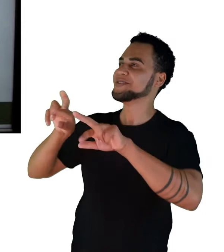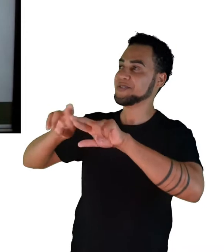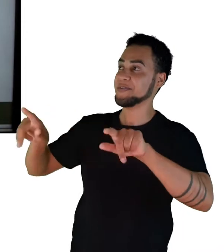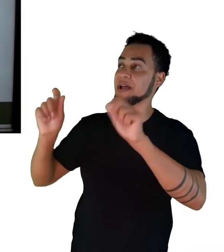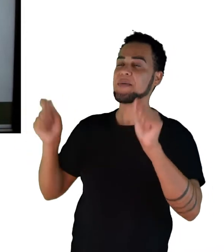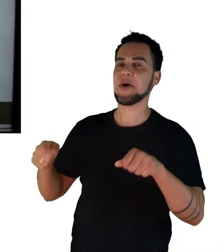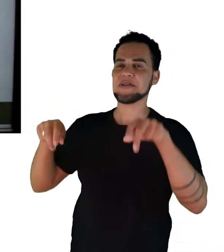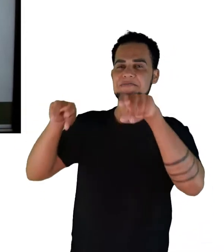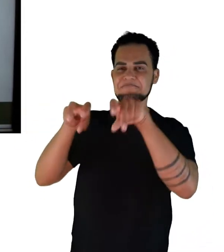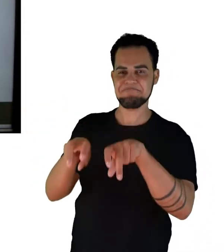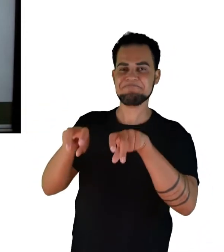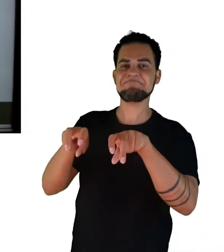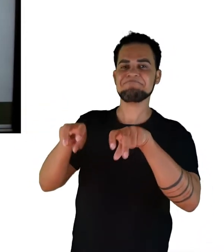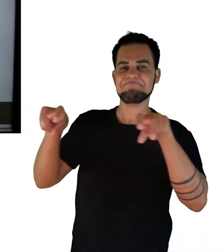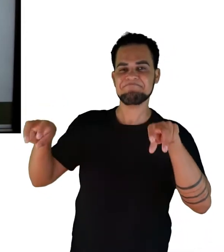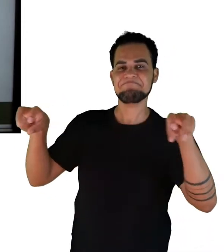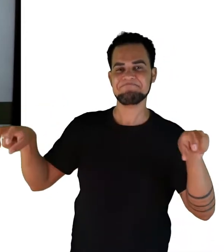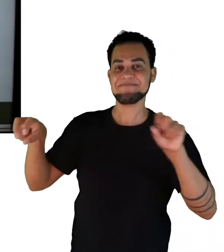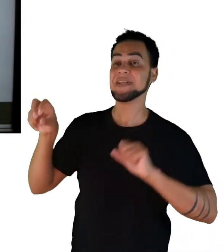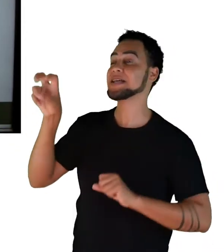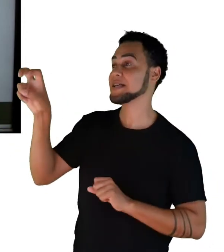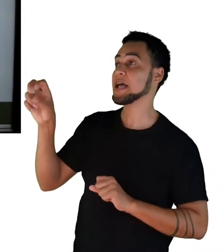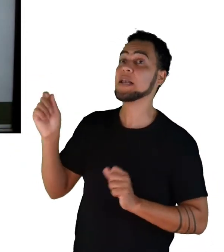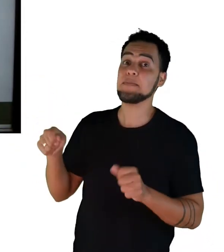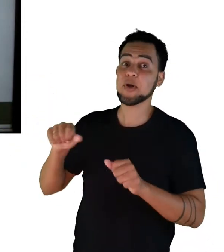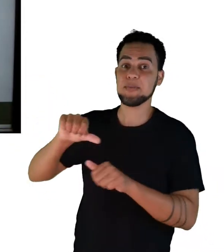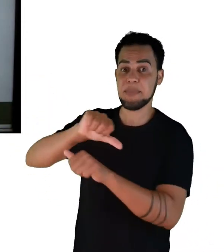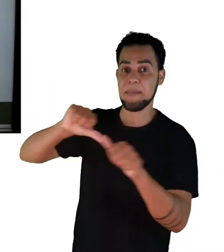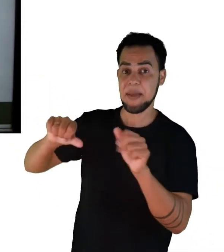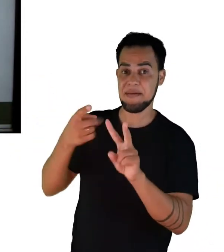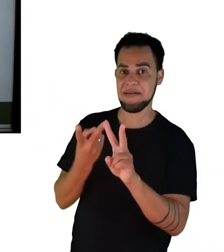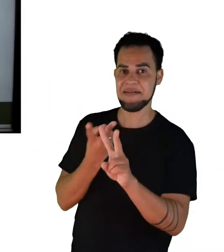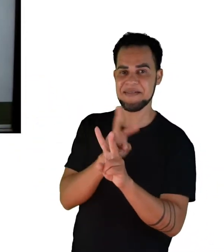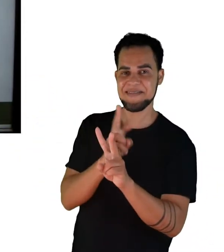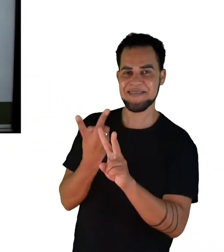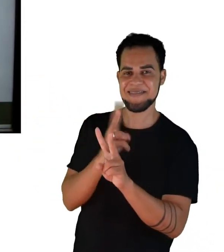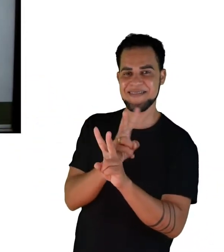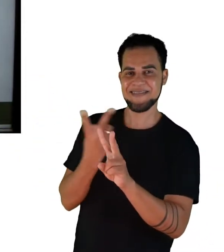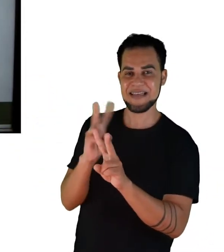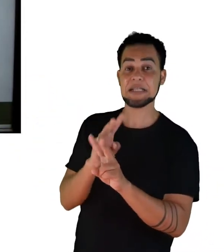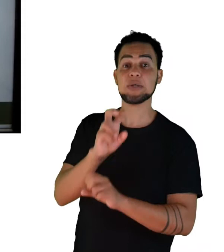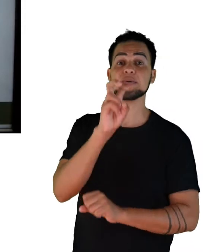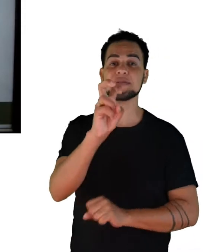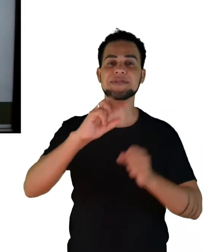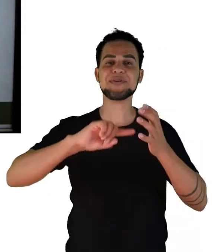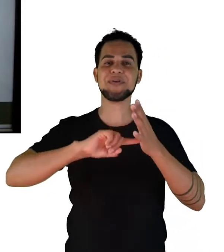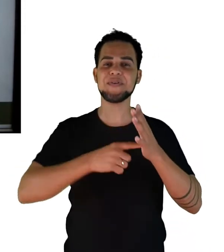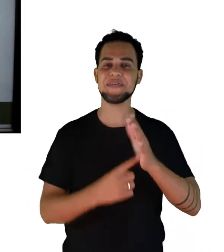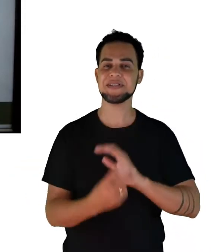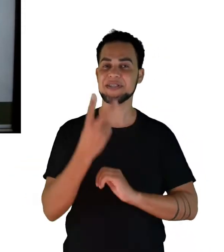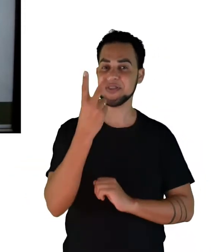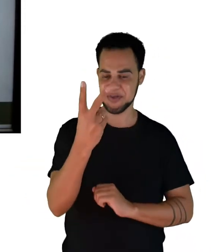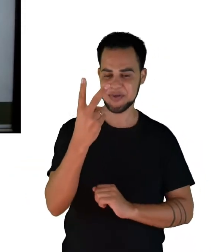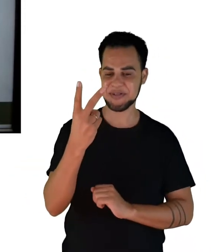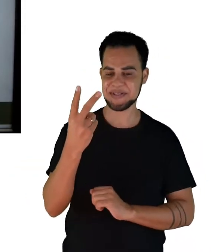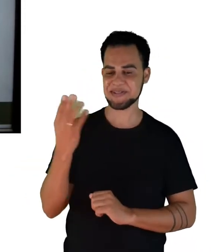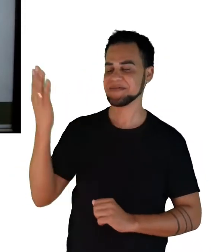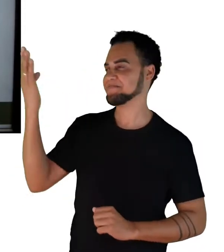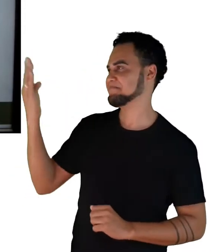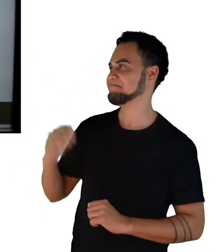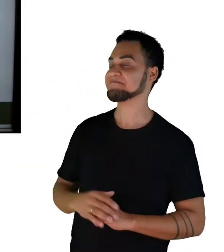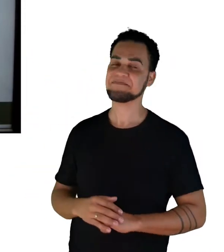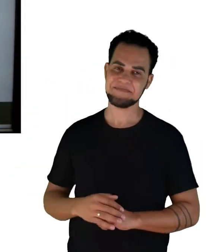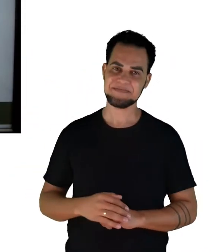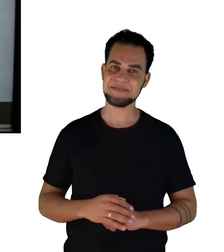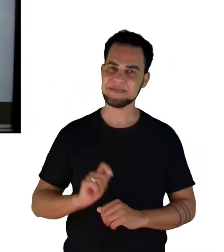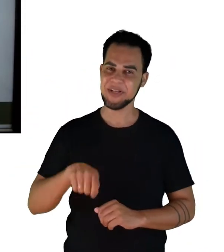possam se sentar e eles podem permutar entre si, então eu vou ter 5 vezes 2 fatorial. Na verdade, 2 fatorial